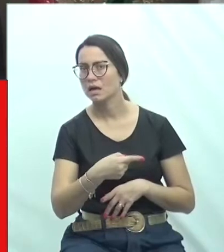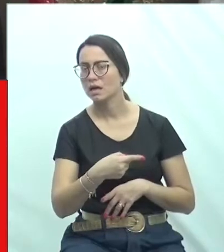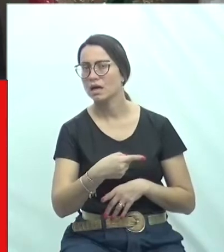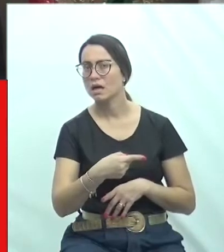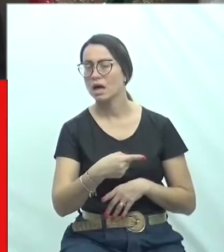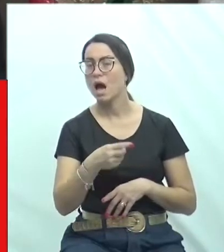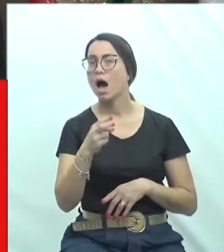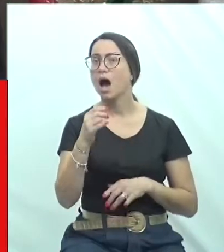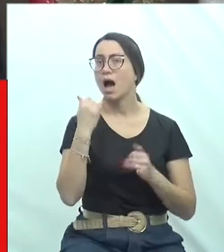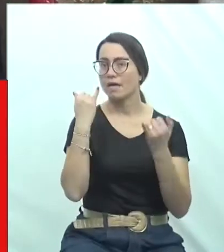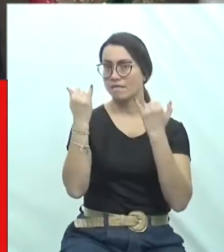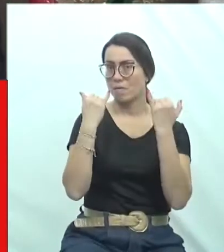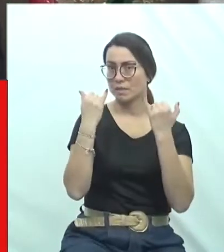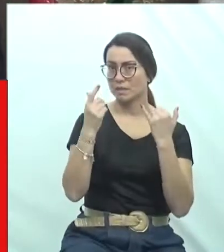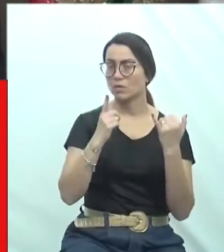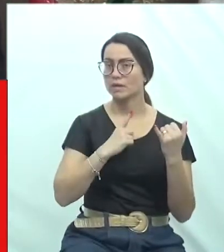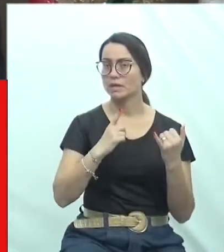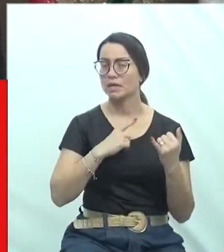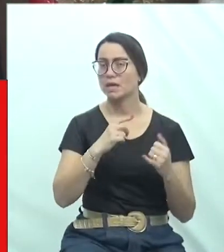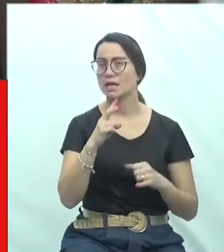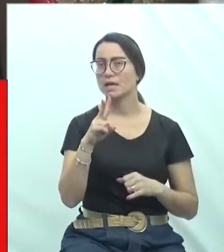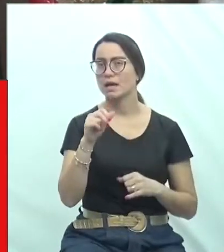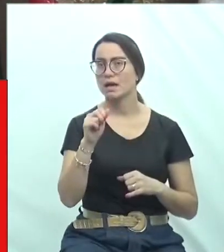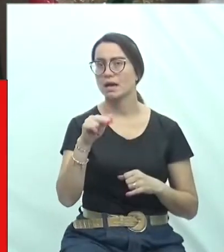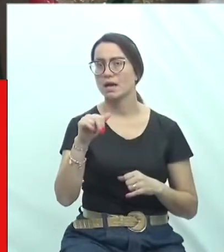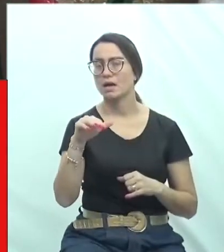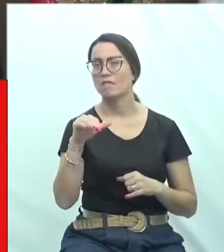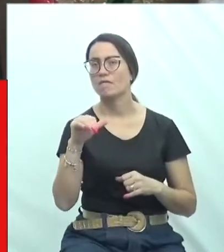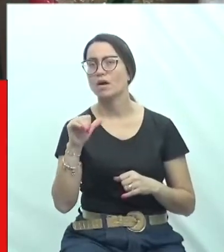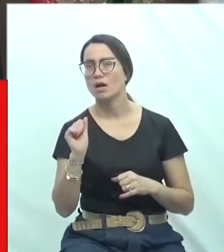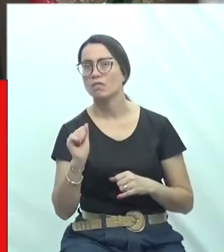foi homologada pela Casan e a Casan utiliza.